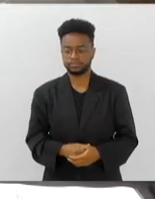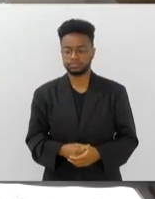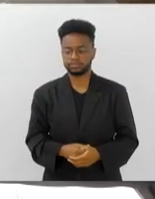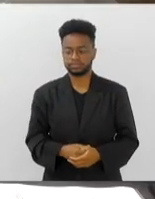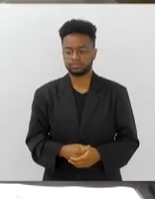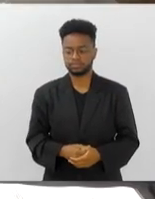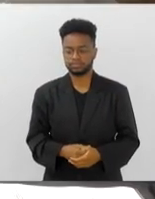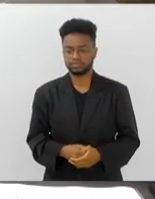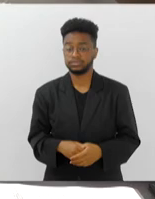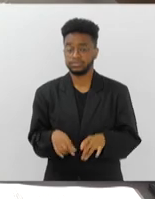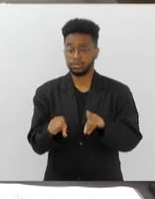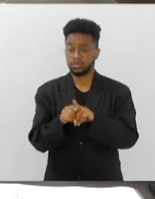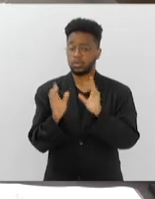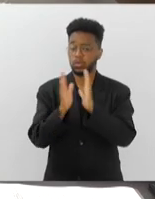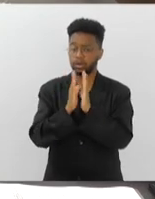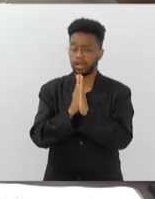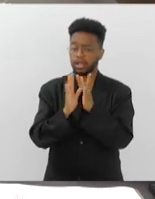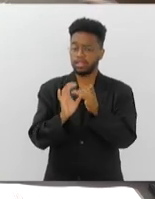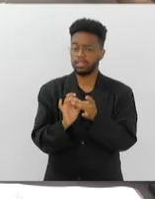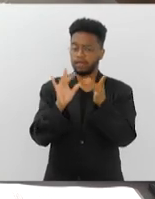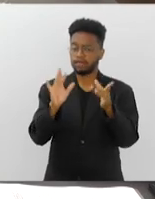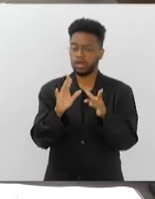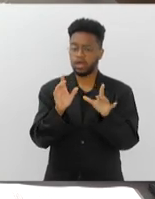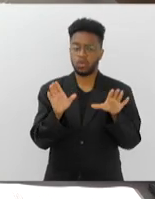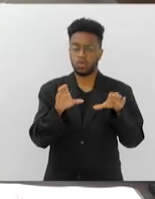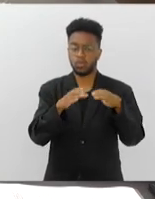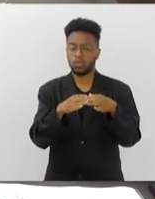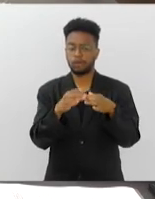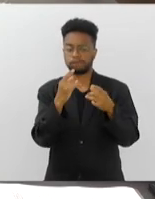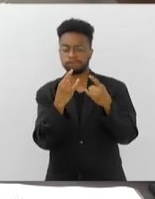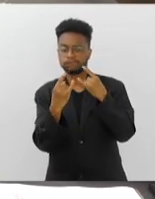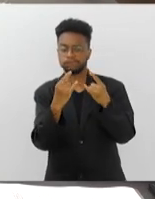E muita oração para livrar dos obsessores o jogo também, né?